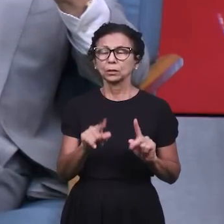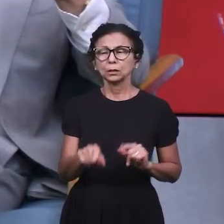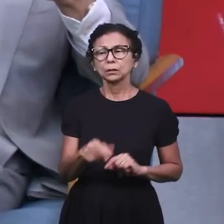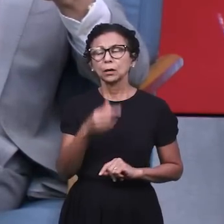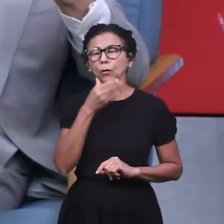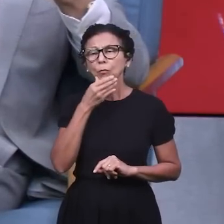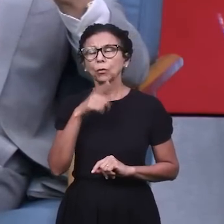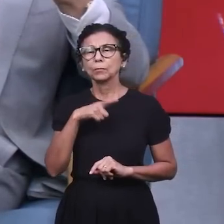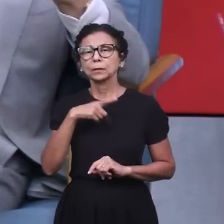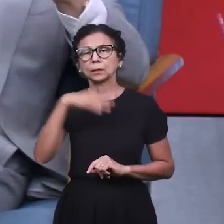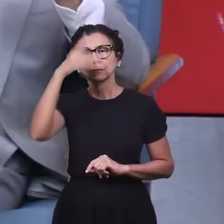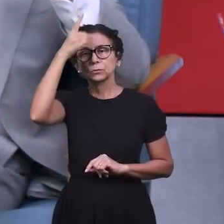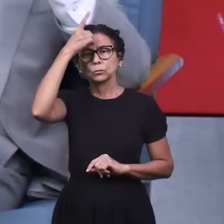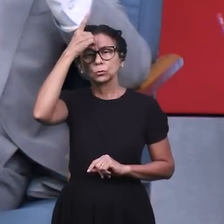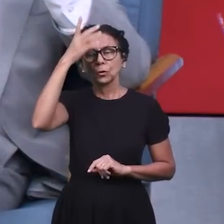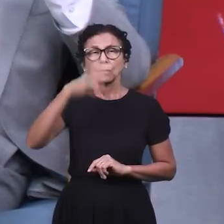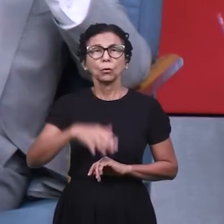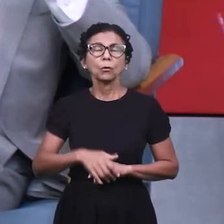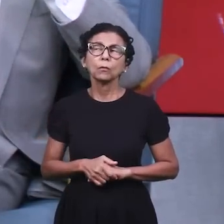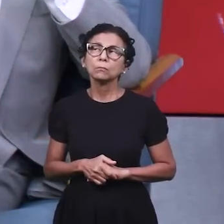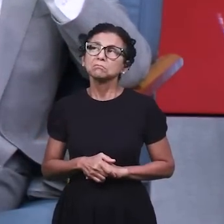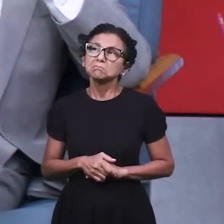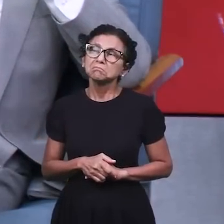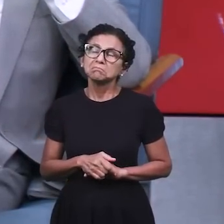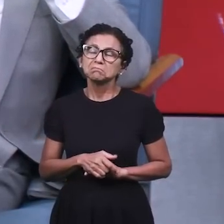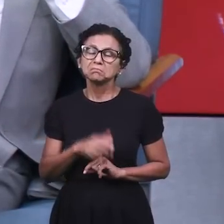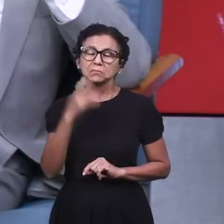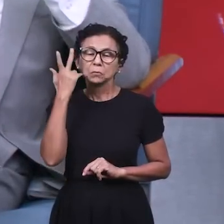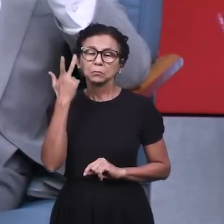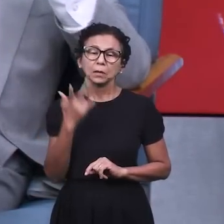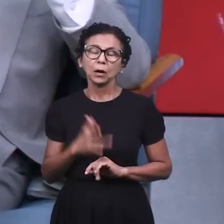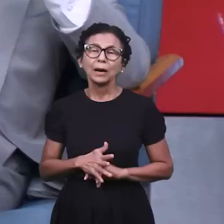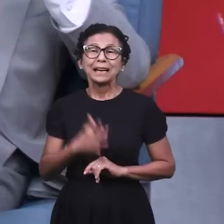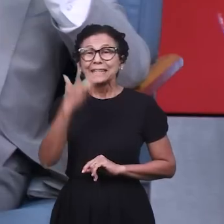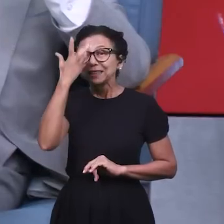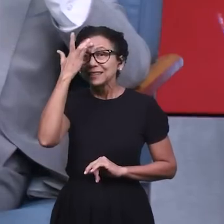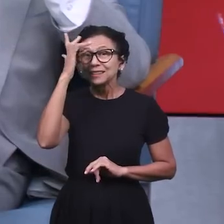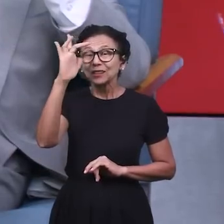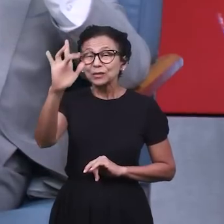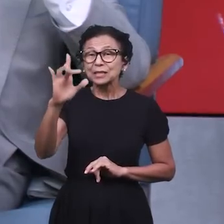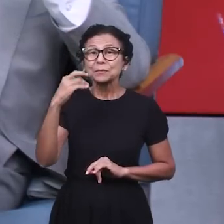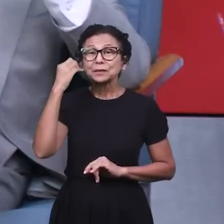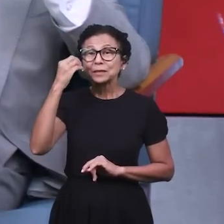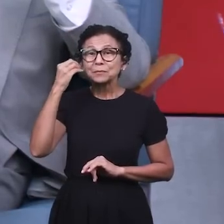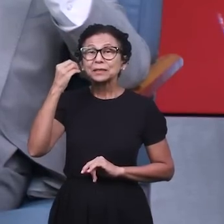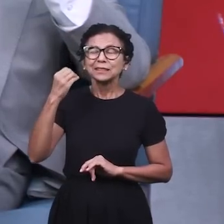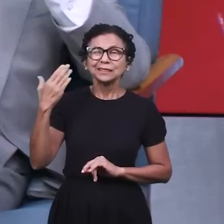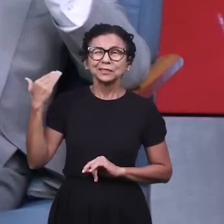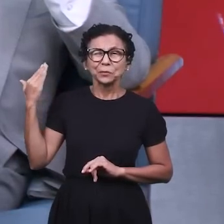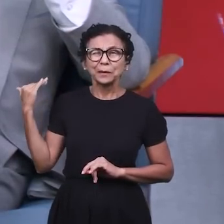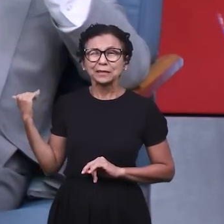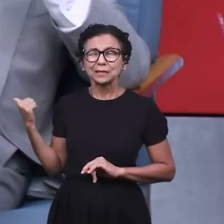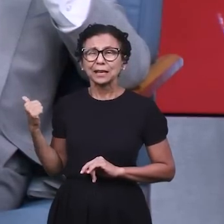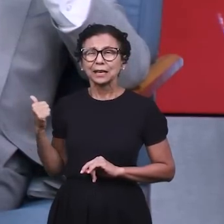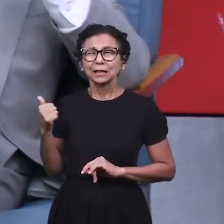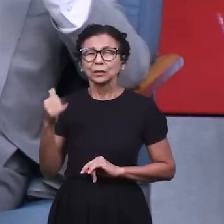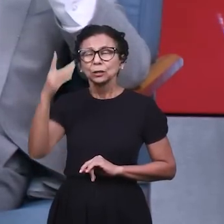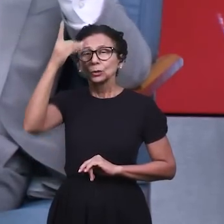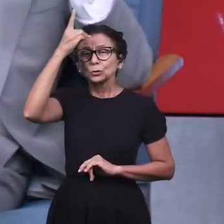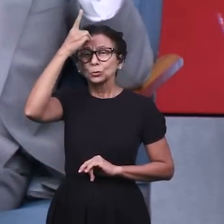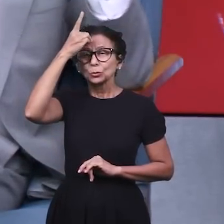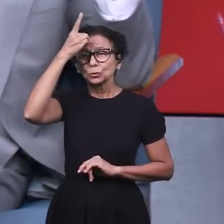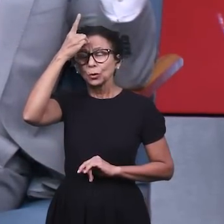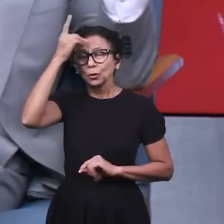cantamos um louvor, que era um louvor de clamor, e Deus operou uma coisa notável naquele culto de escola bíblica.